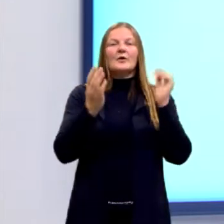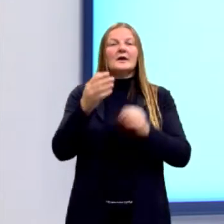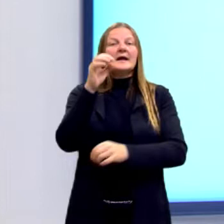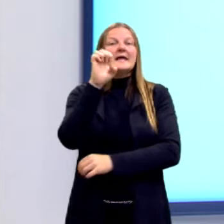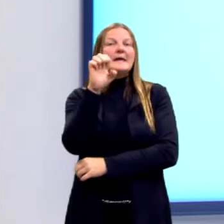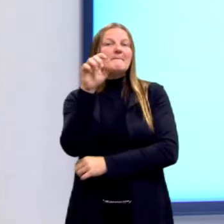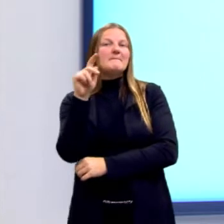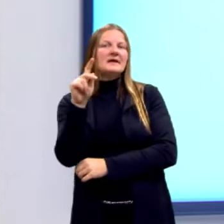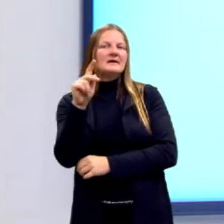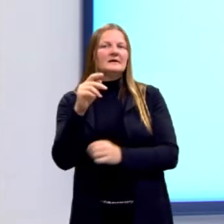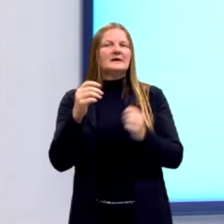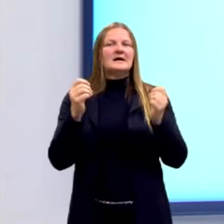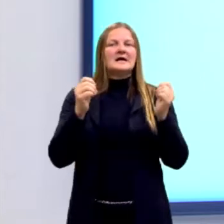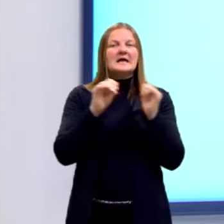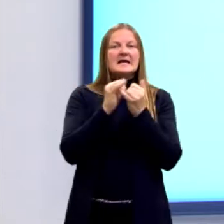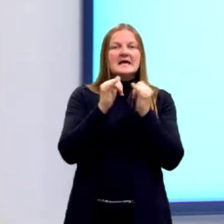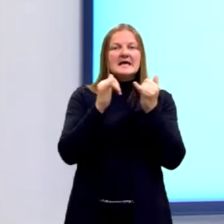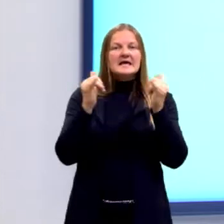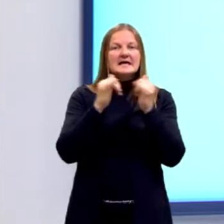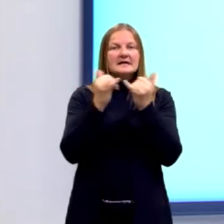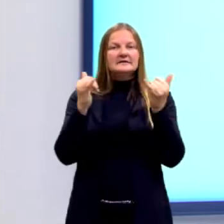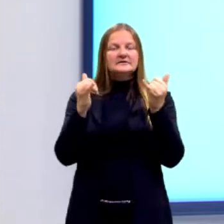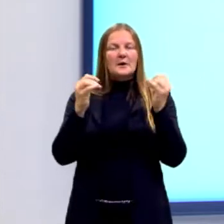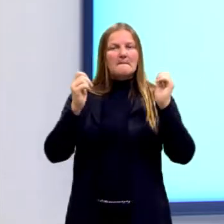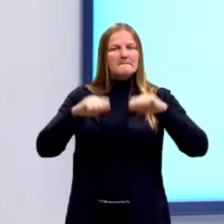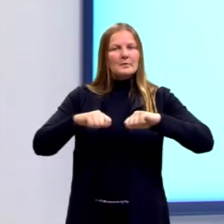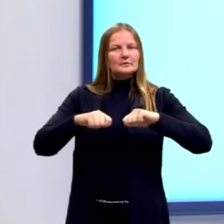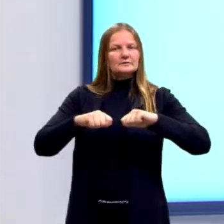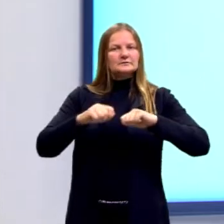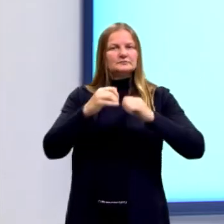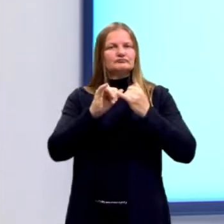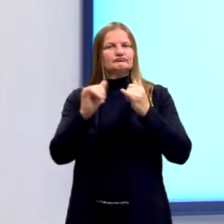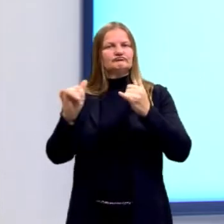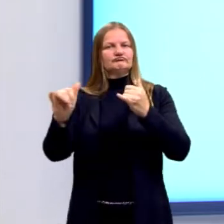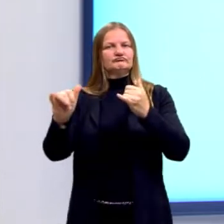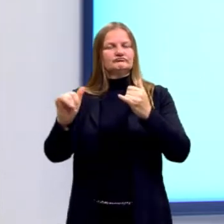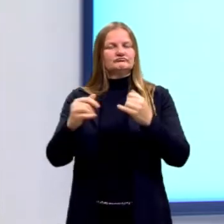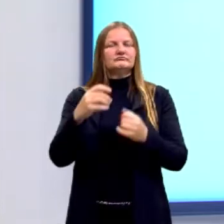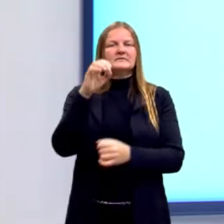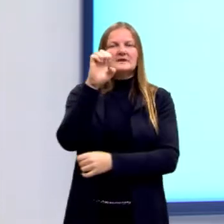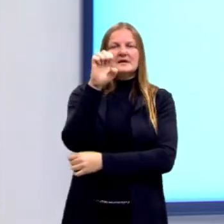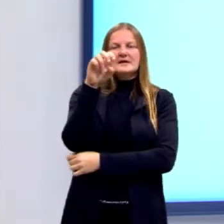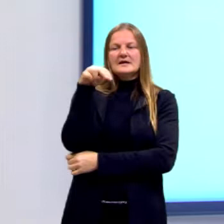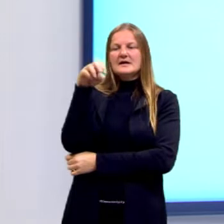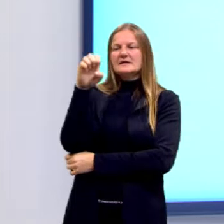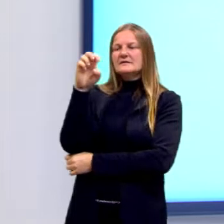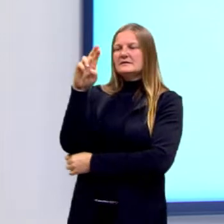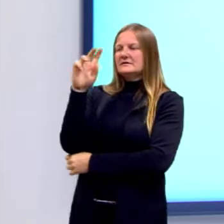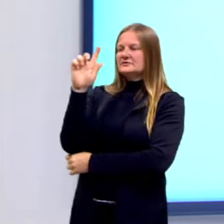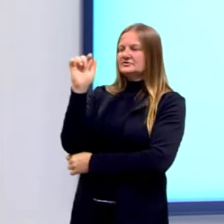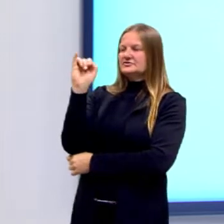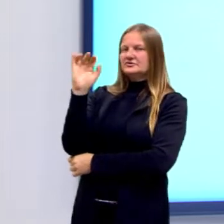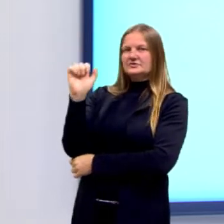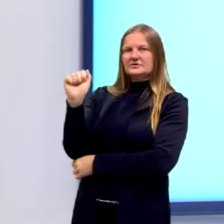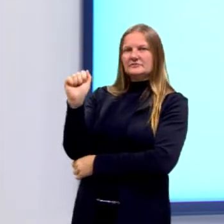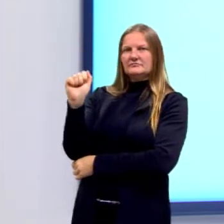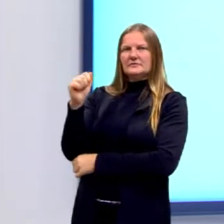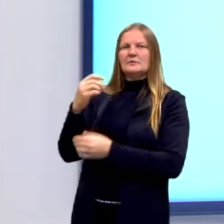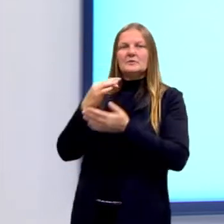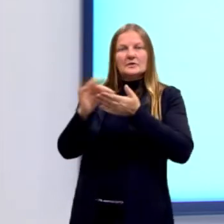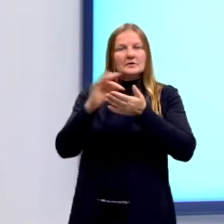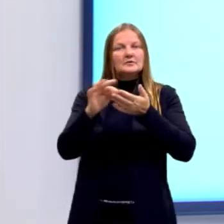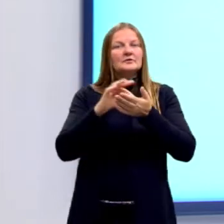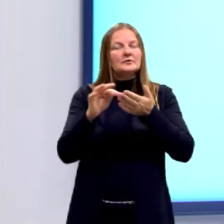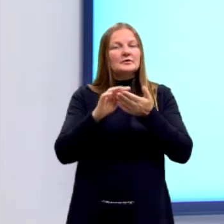elétrica e quando a gente está falando de energia a gente já viu né nas nossas outras aulas a gente pode associar o teorema